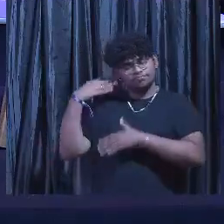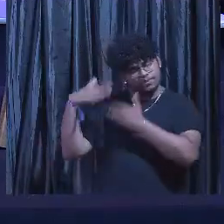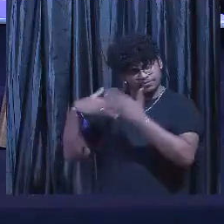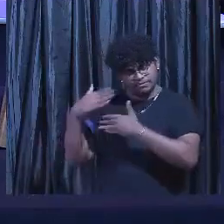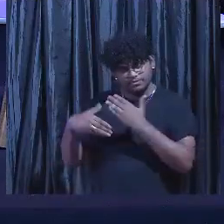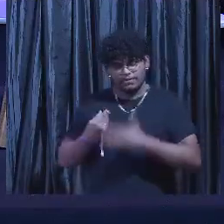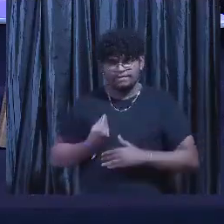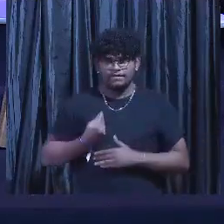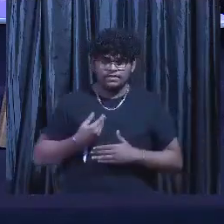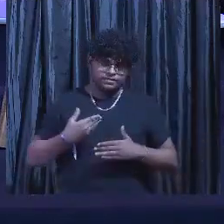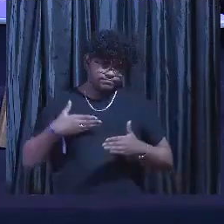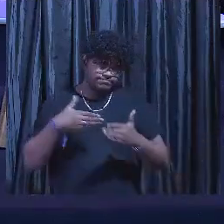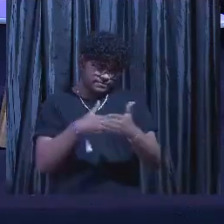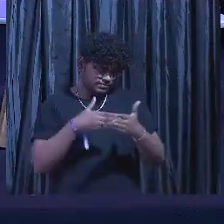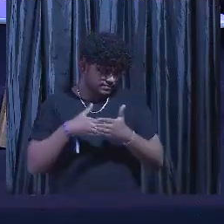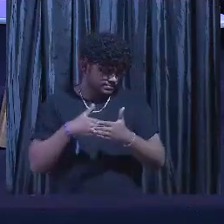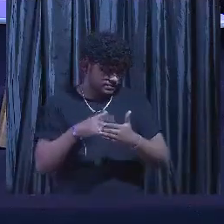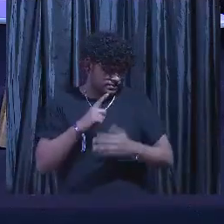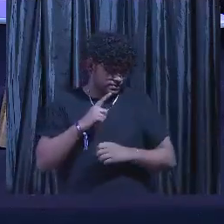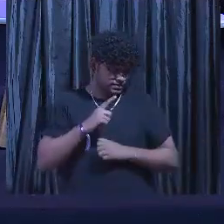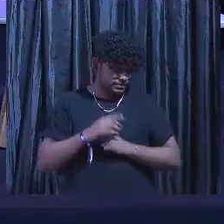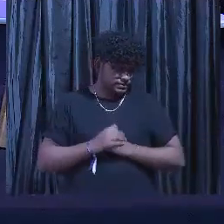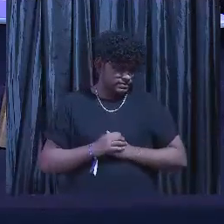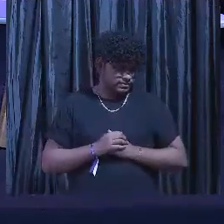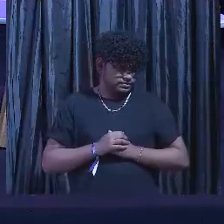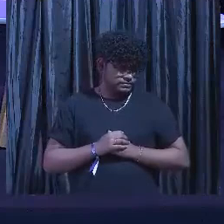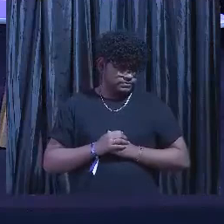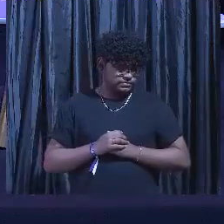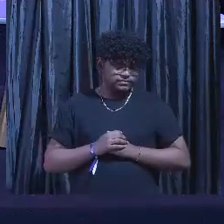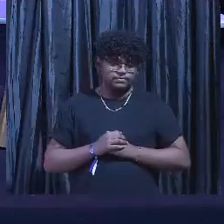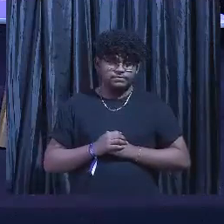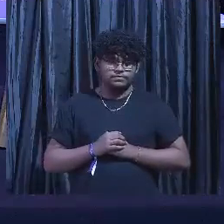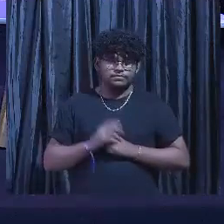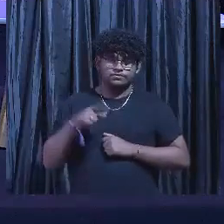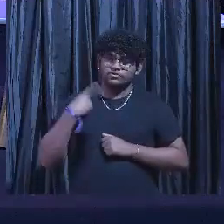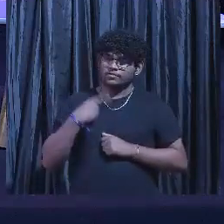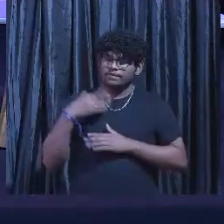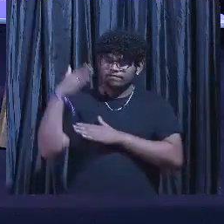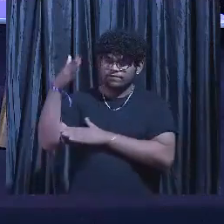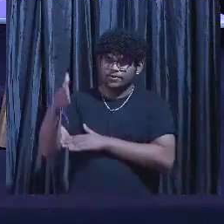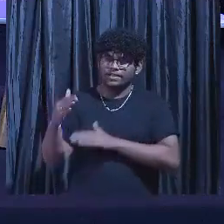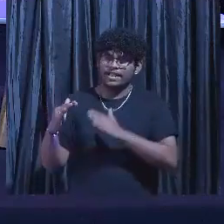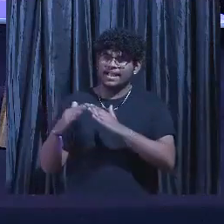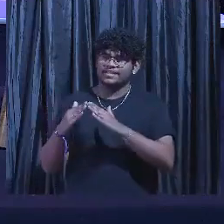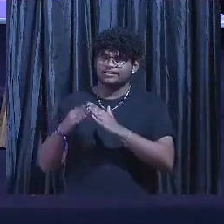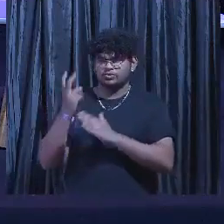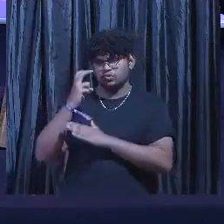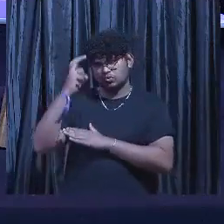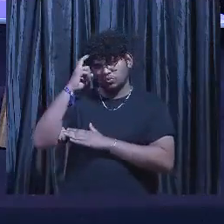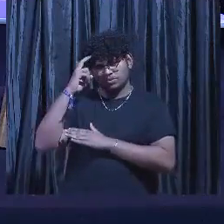Então, quando a gente foi trocar ideia com a galera de cultura, por exemplo, falar de dados, a galera falou assim: pô,